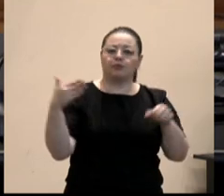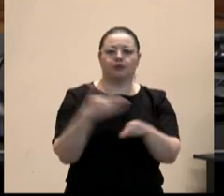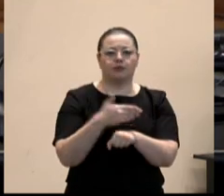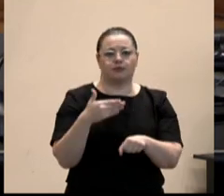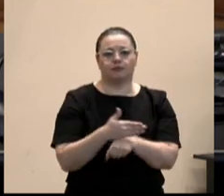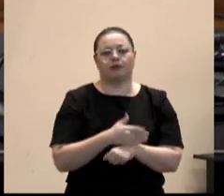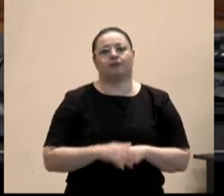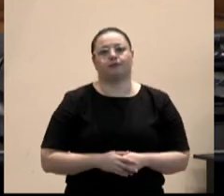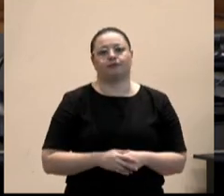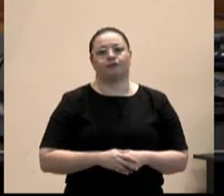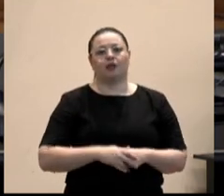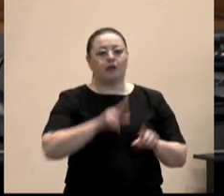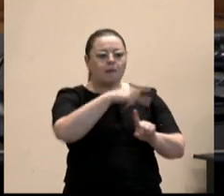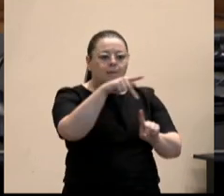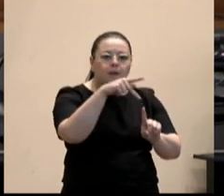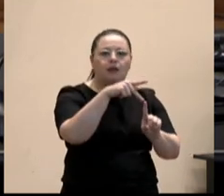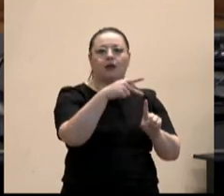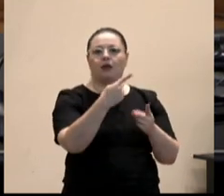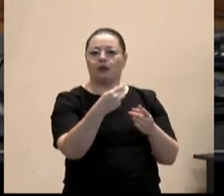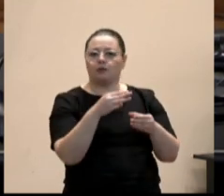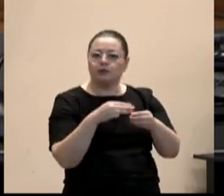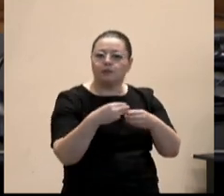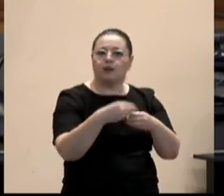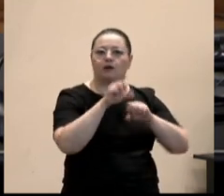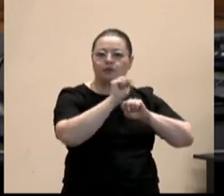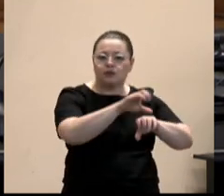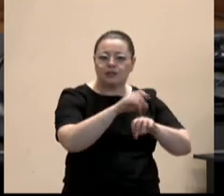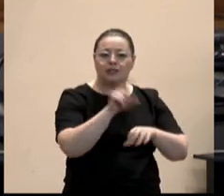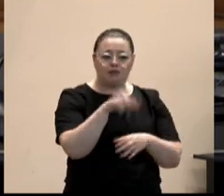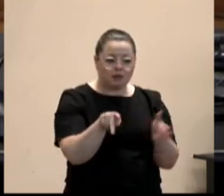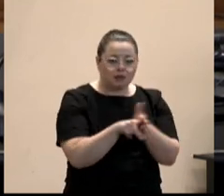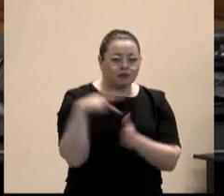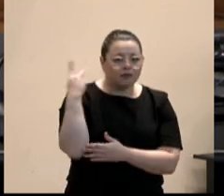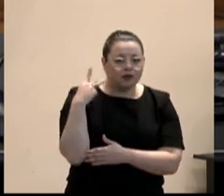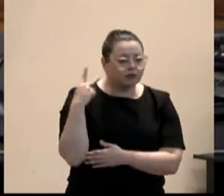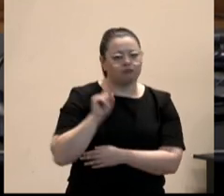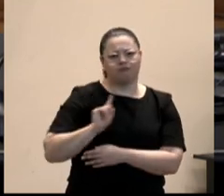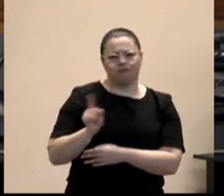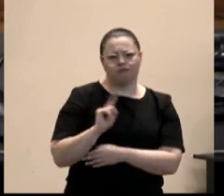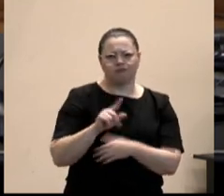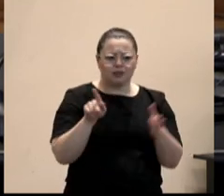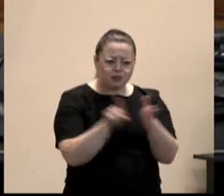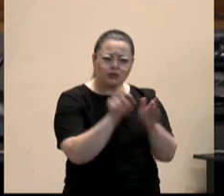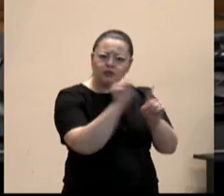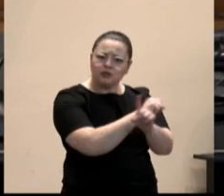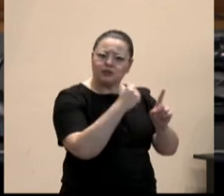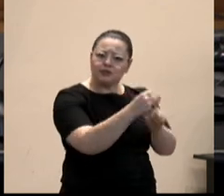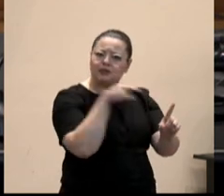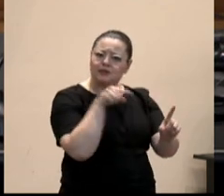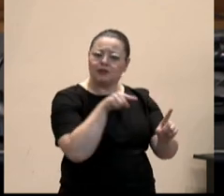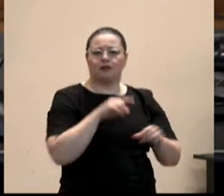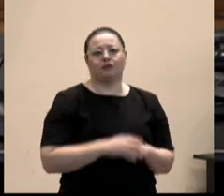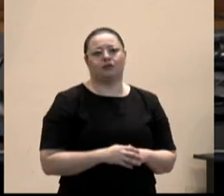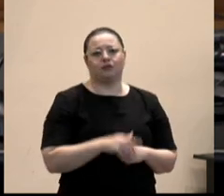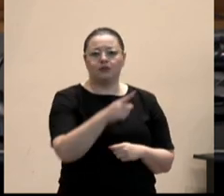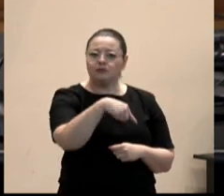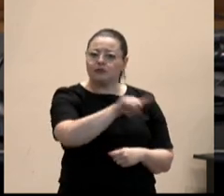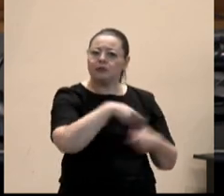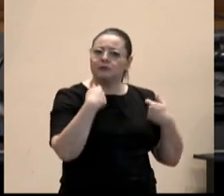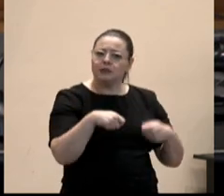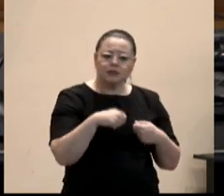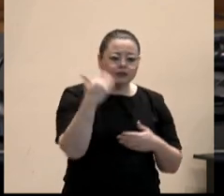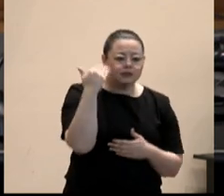de educação não é para vereador. É para a sociedade, é da sociedade. E todo mundo tem que ter na mão para cobrar do